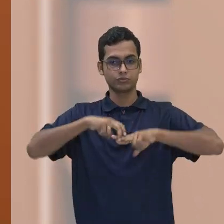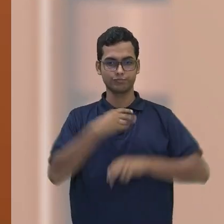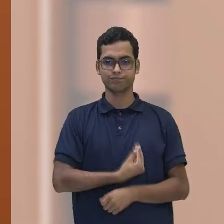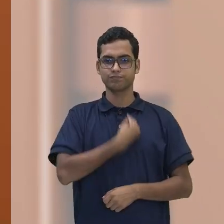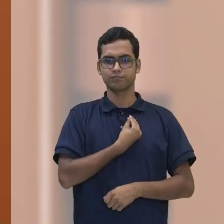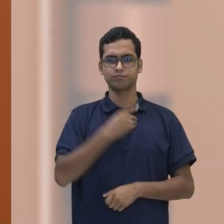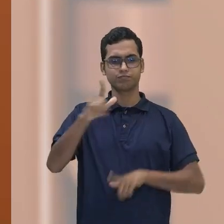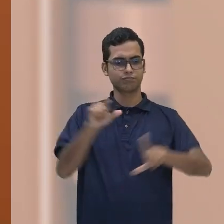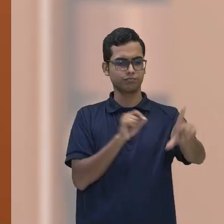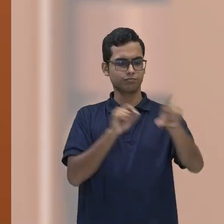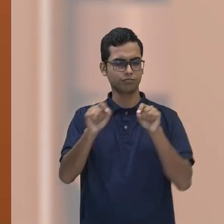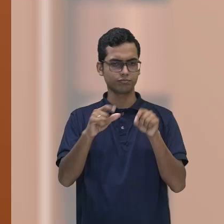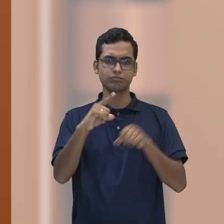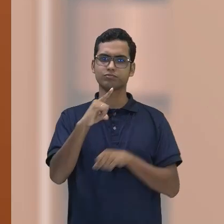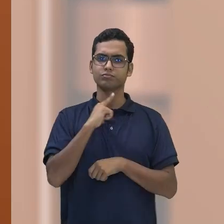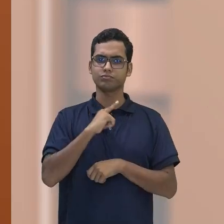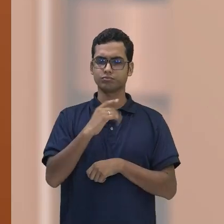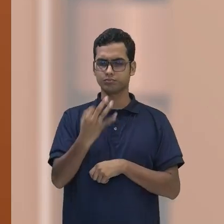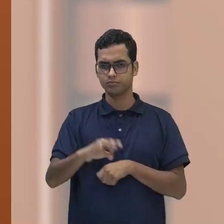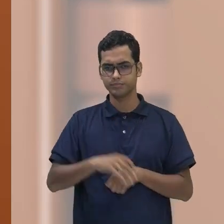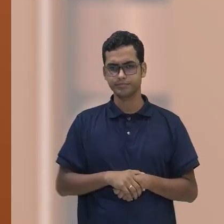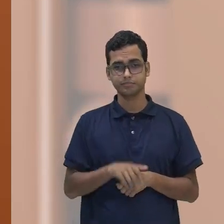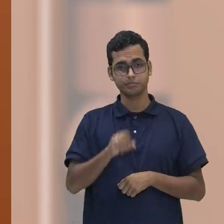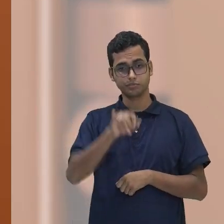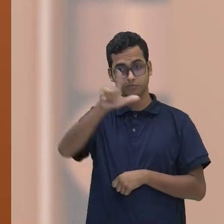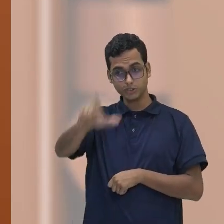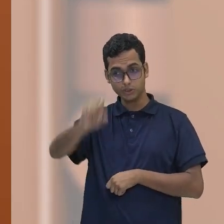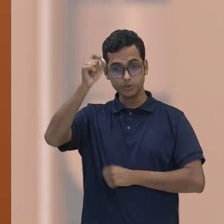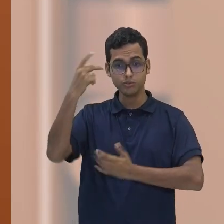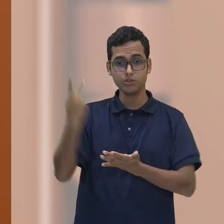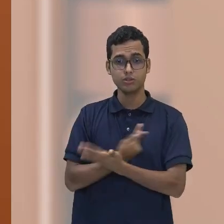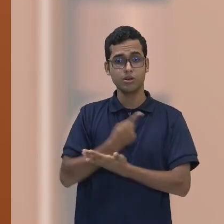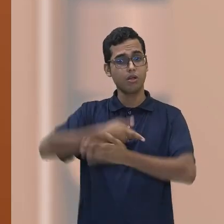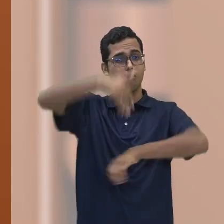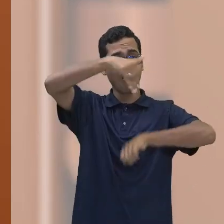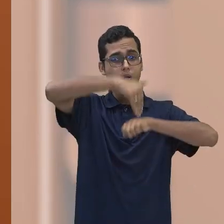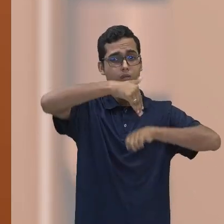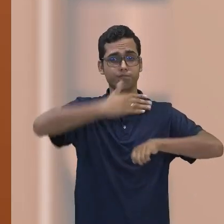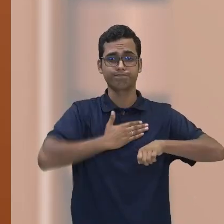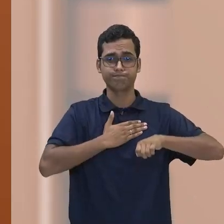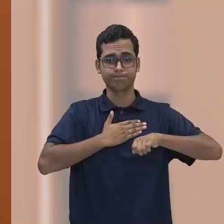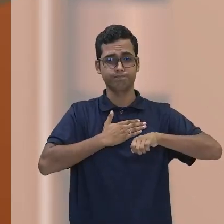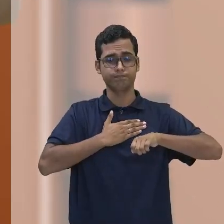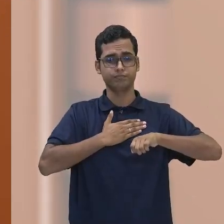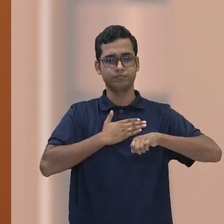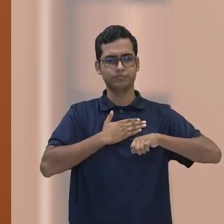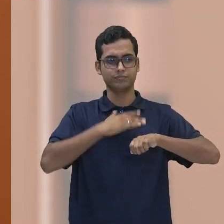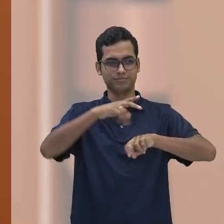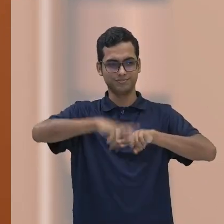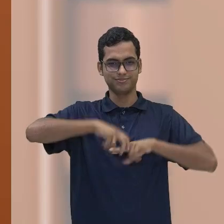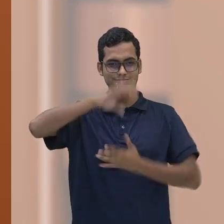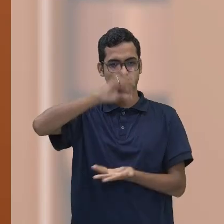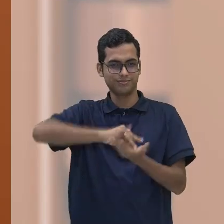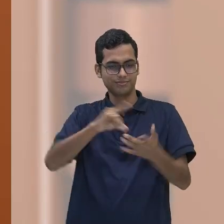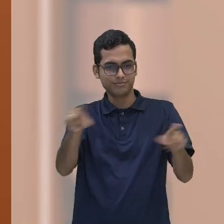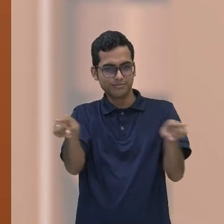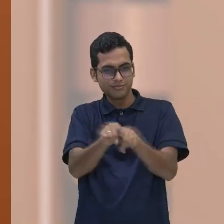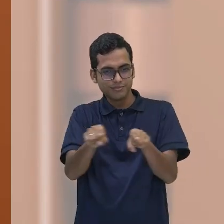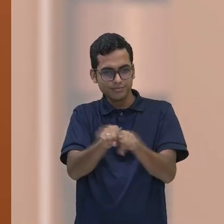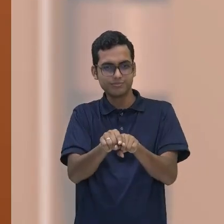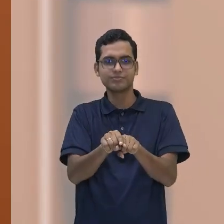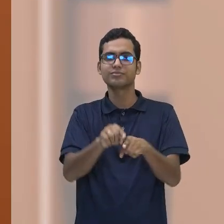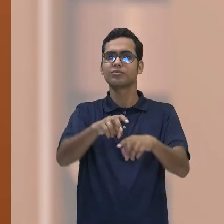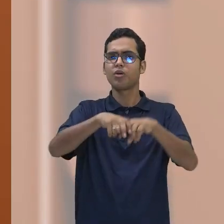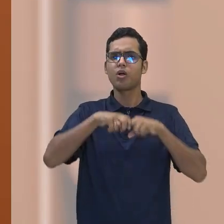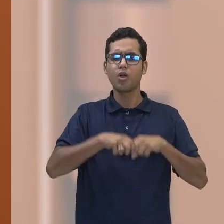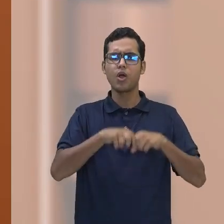escolhas. E se eu escolhi errado, a culpa é minha, porque eu tive todas as chances de escolher certo.